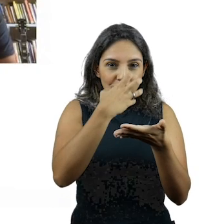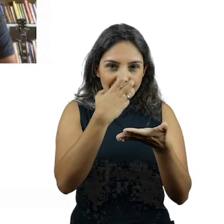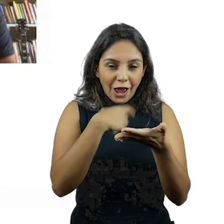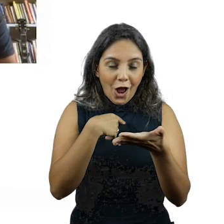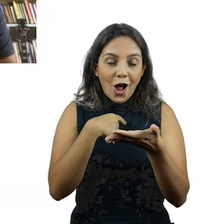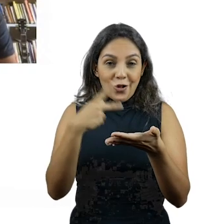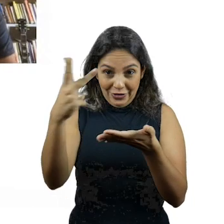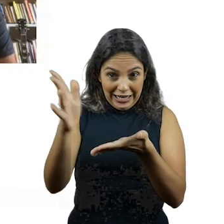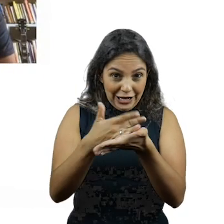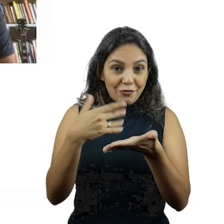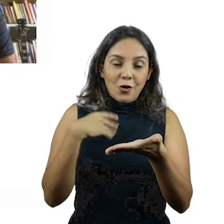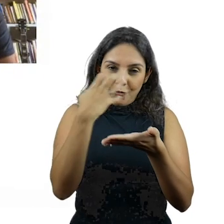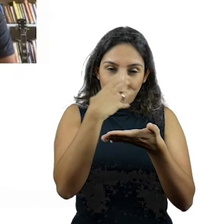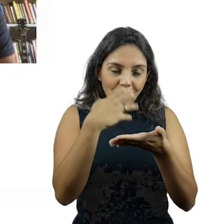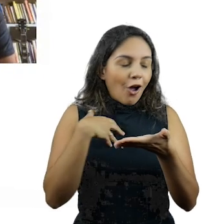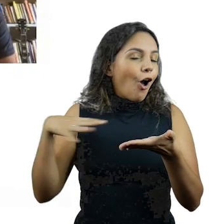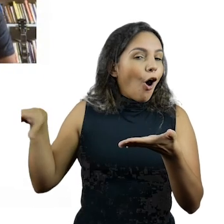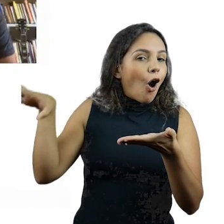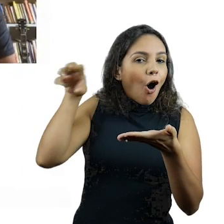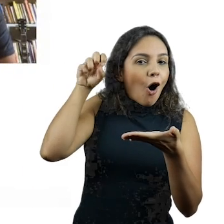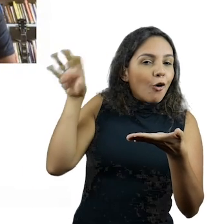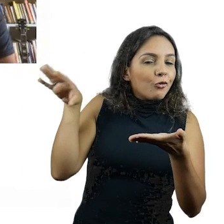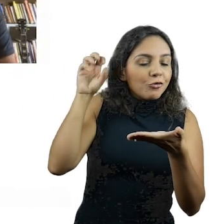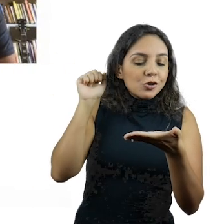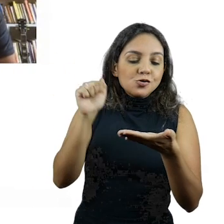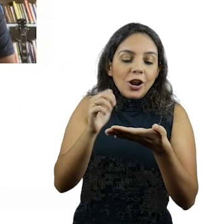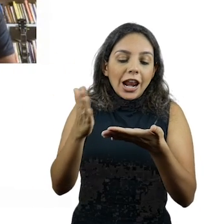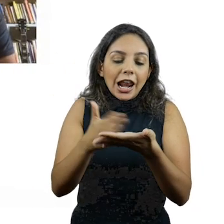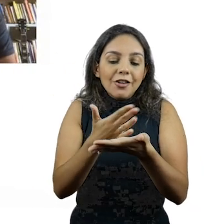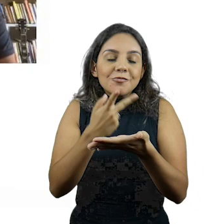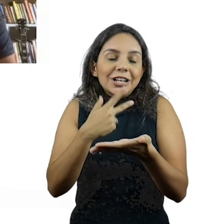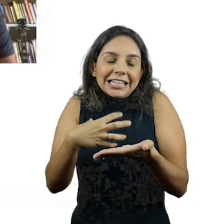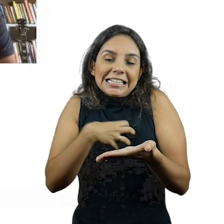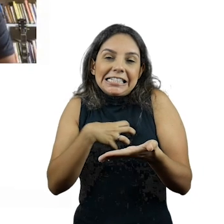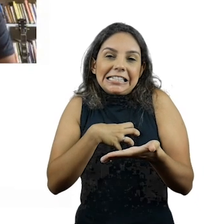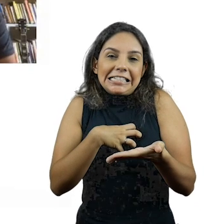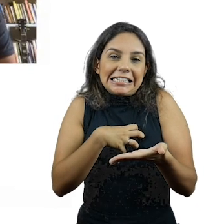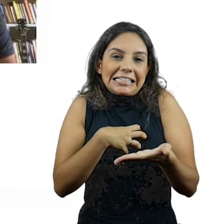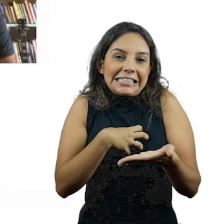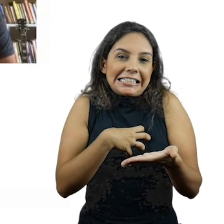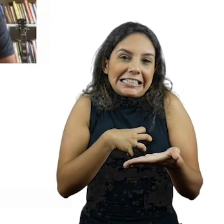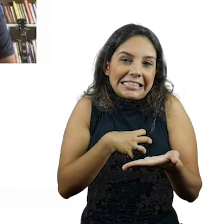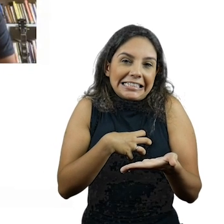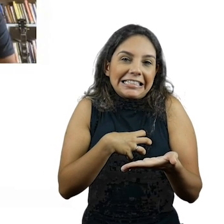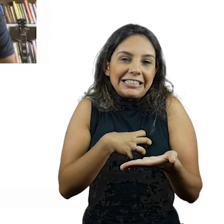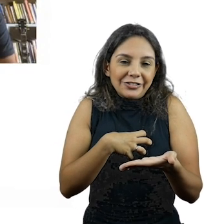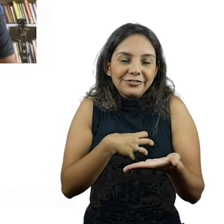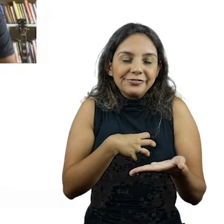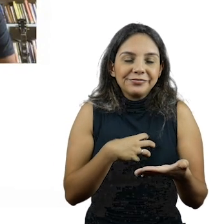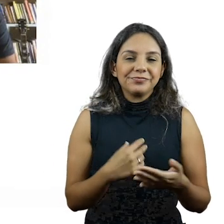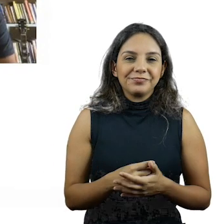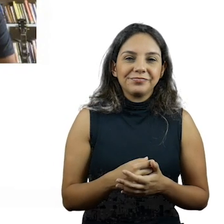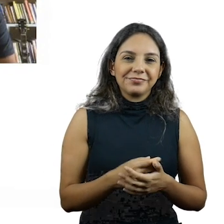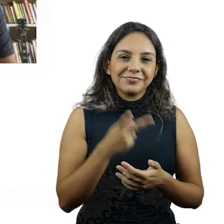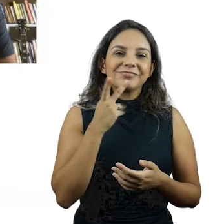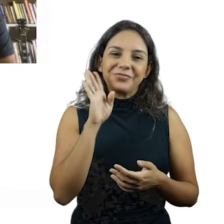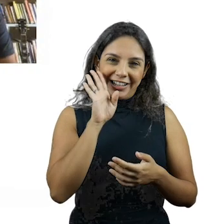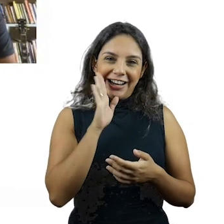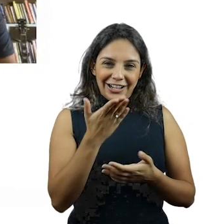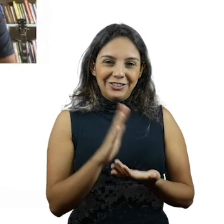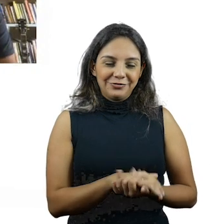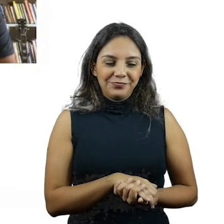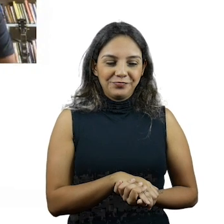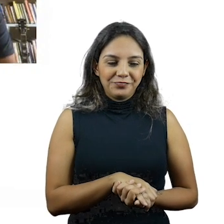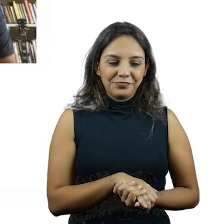estava ouvindo, ponto, no livro, né, para eu poder sentir melhor. Ah, que legal! Legal! Olha, que legal,